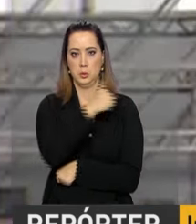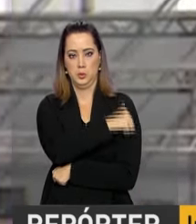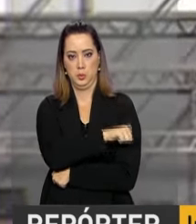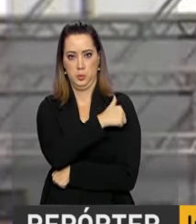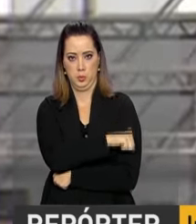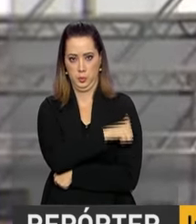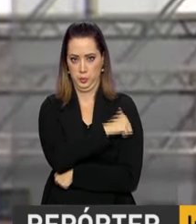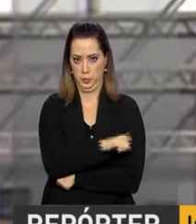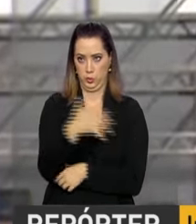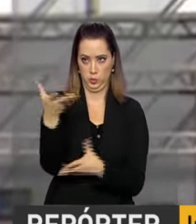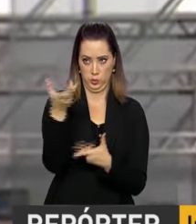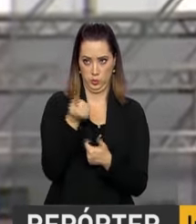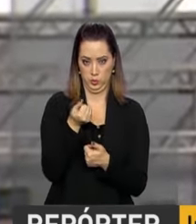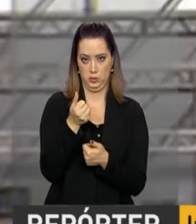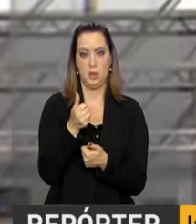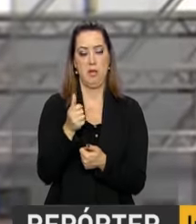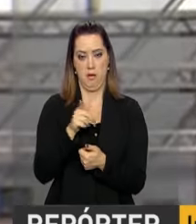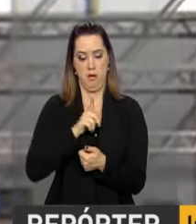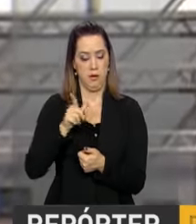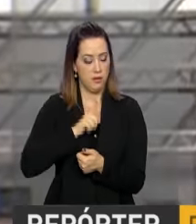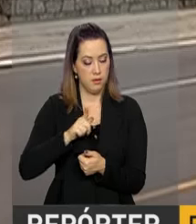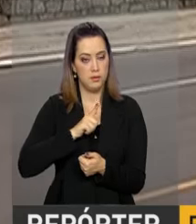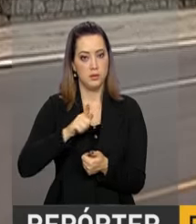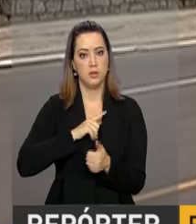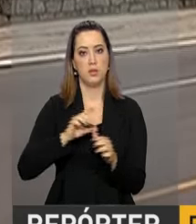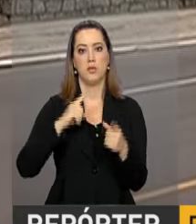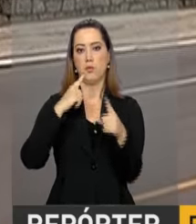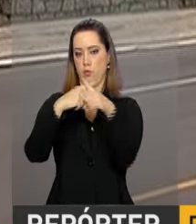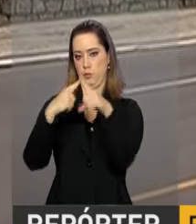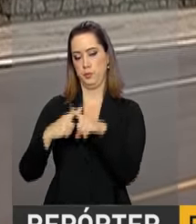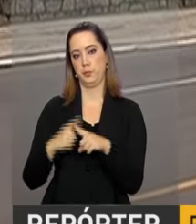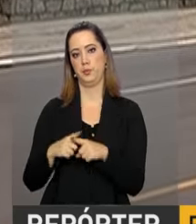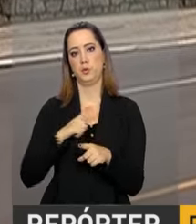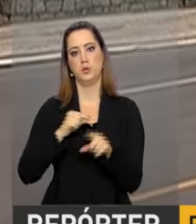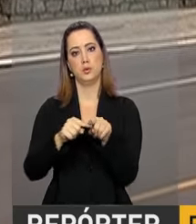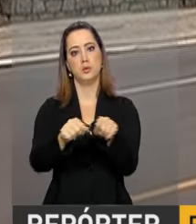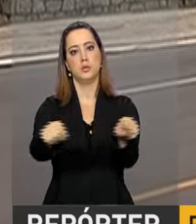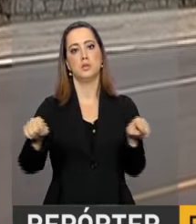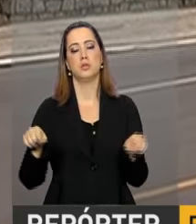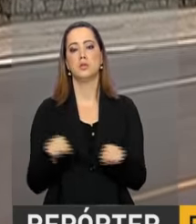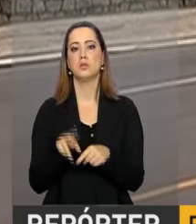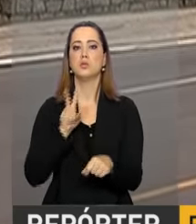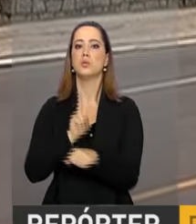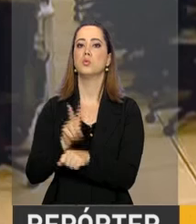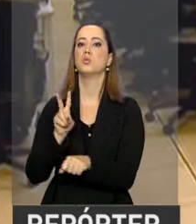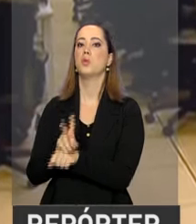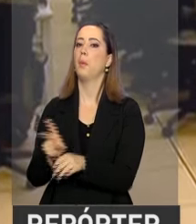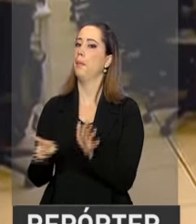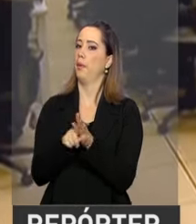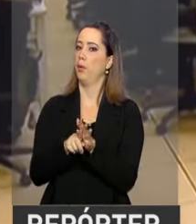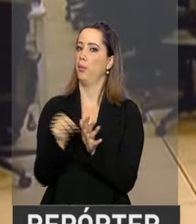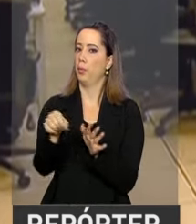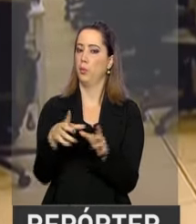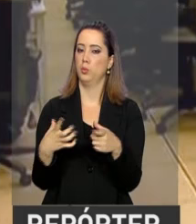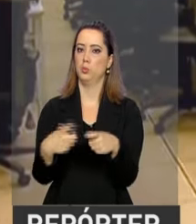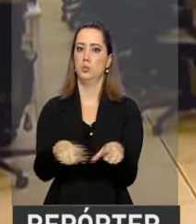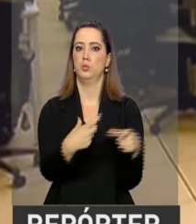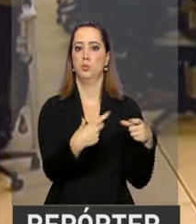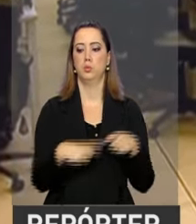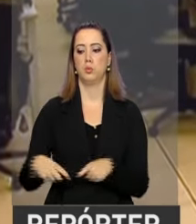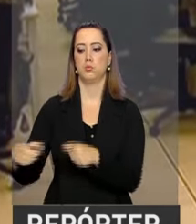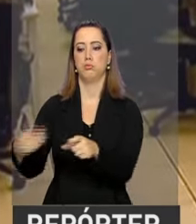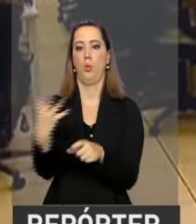Janeiro que vai receber competições esportivas contará com um centro de defesa setorial próprio. No de Deodoro,